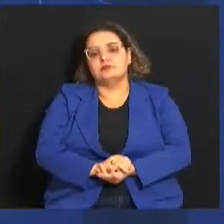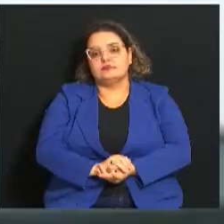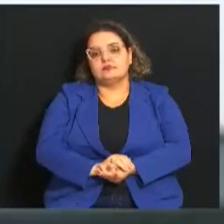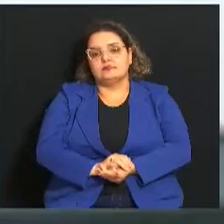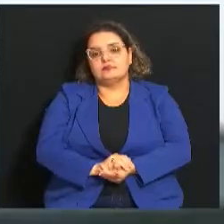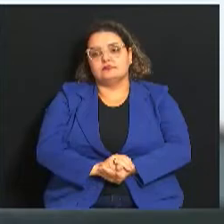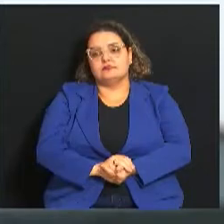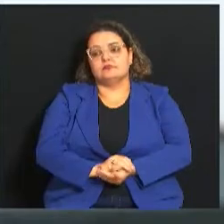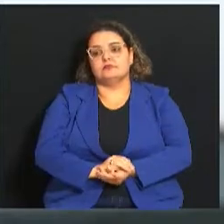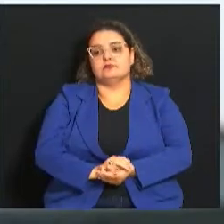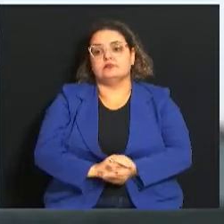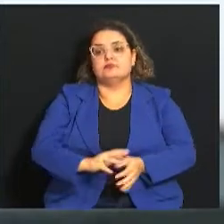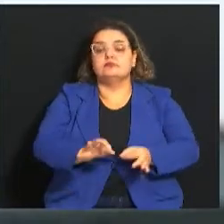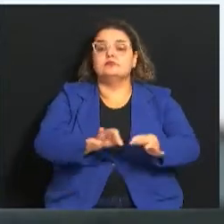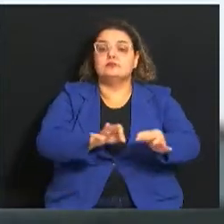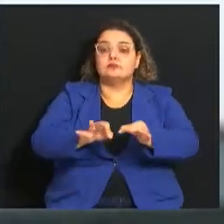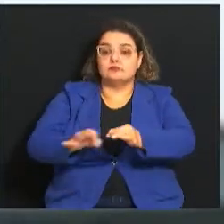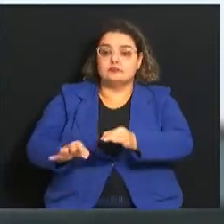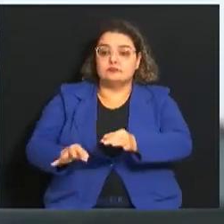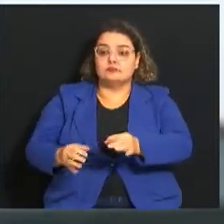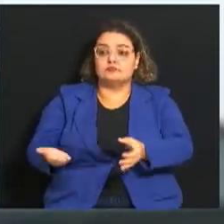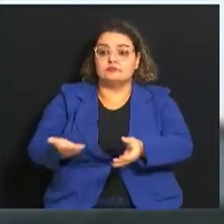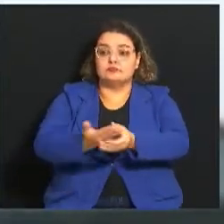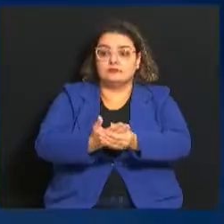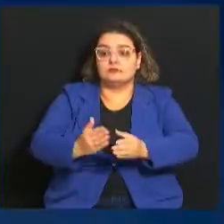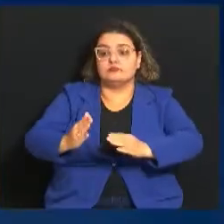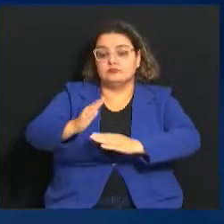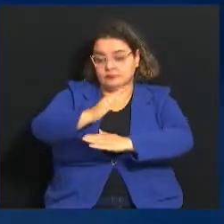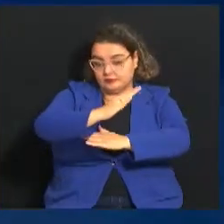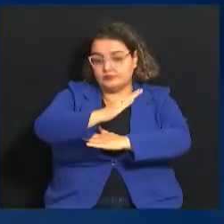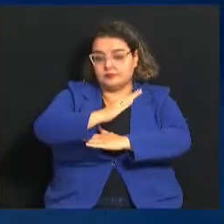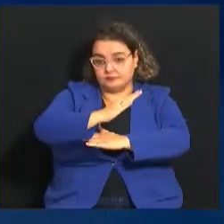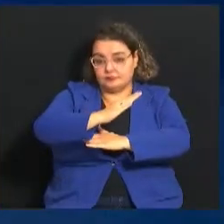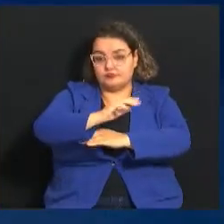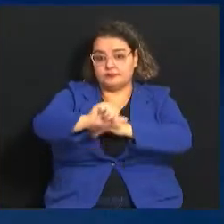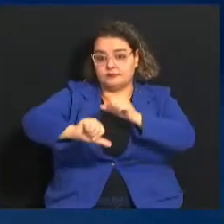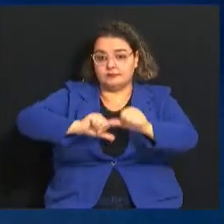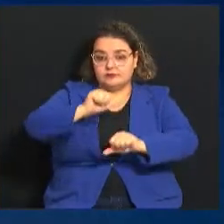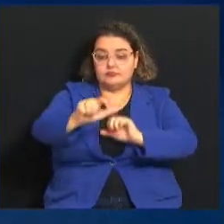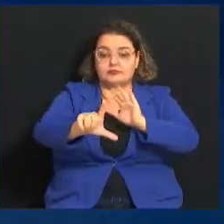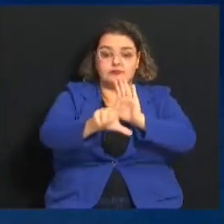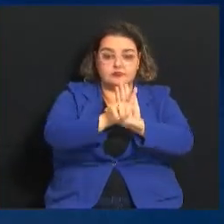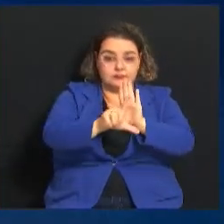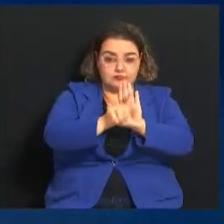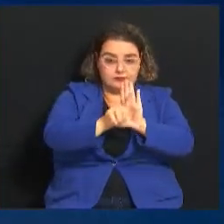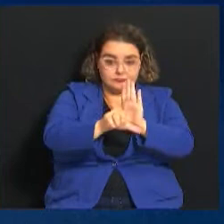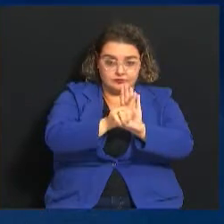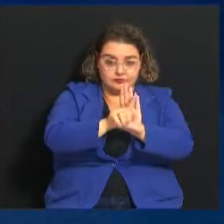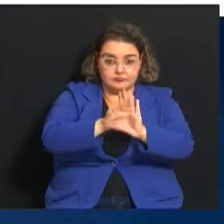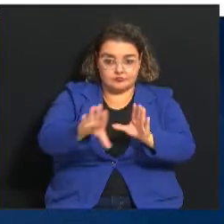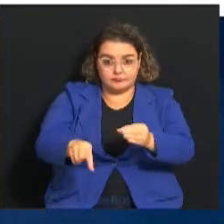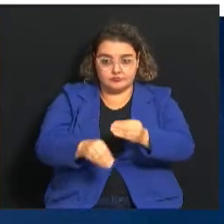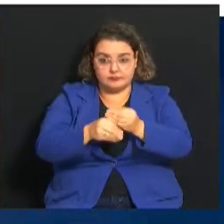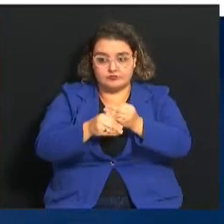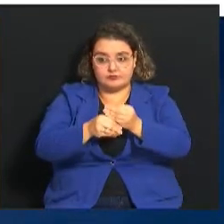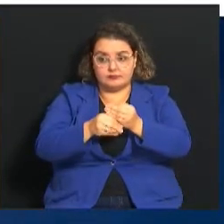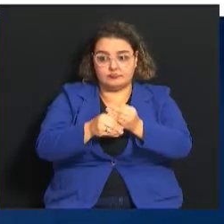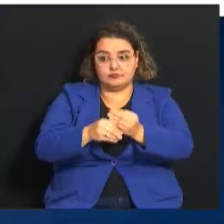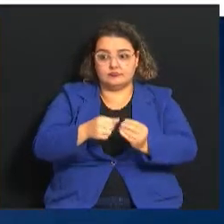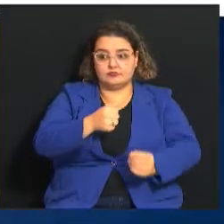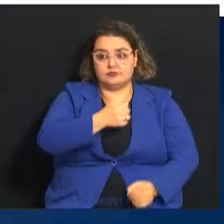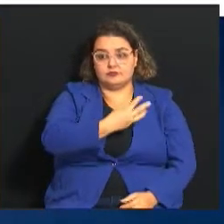O projeto protocolado pela vereadora Débora Palermo altera dispositivos da Lei Complementar número